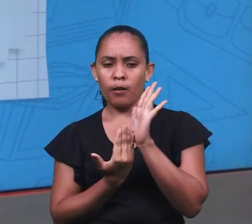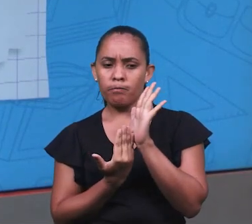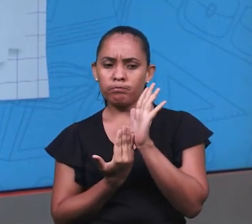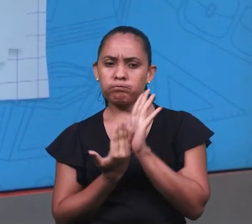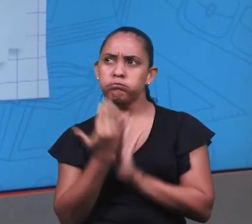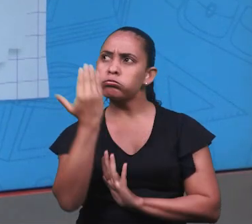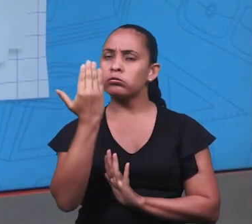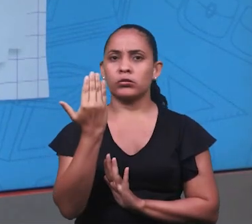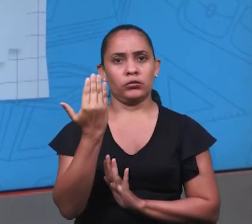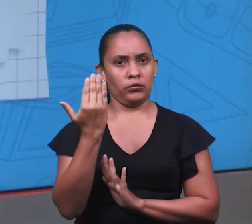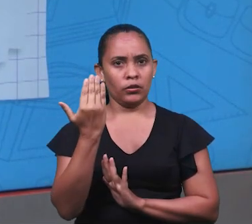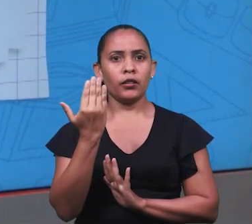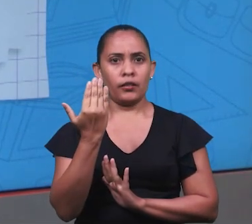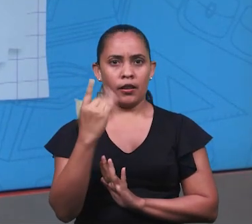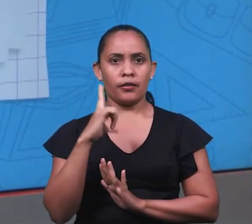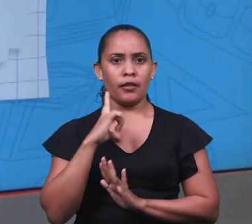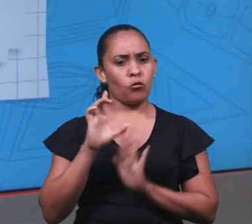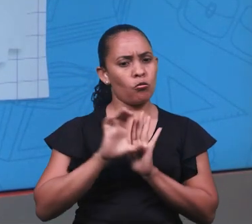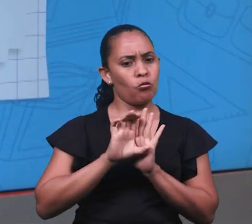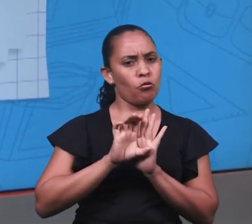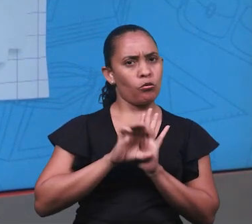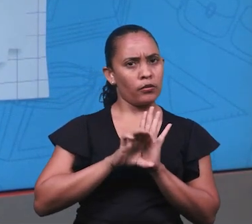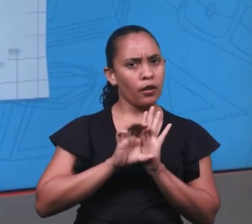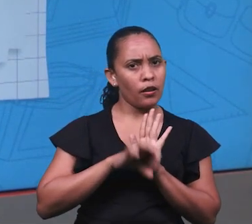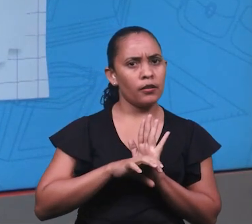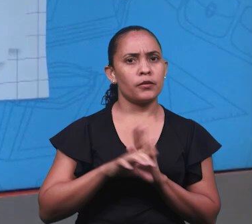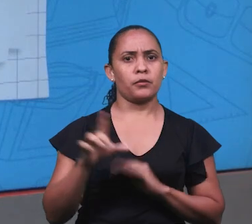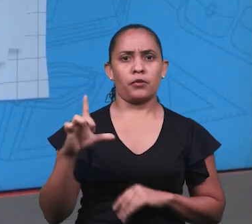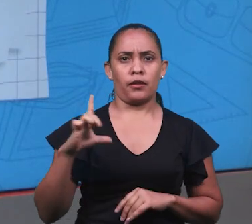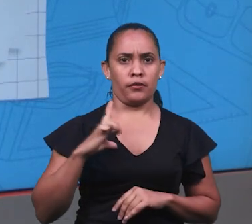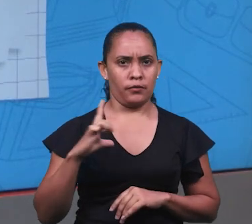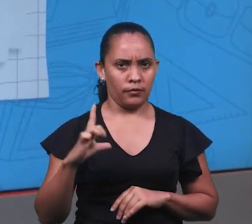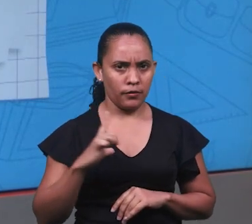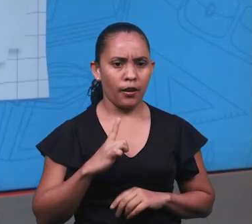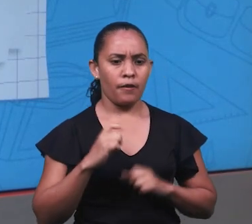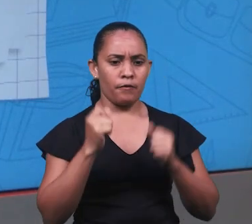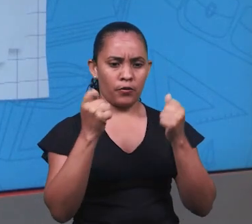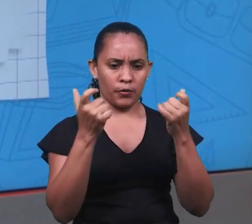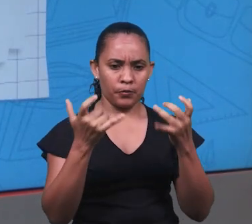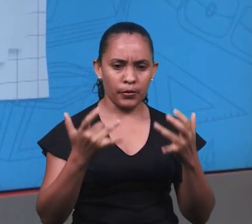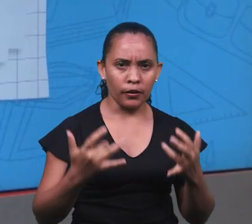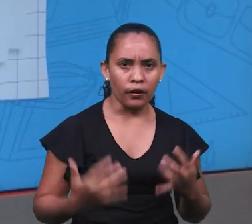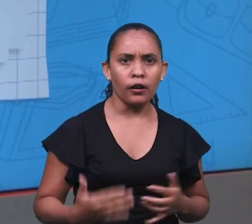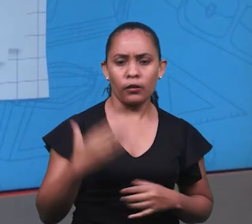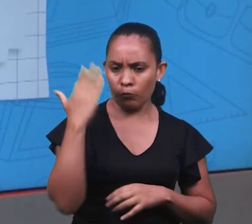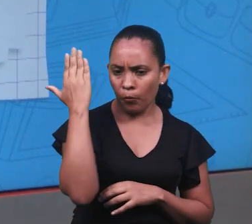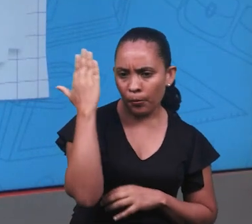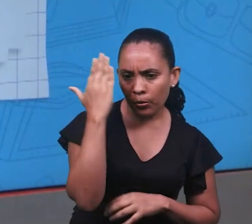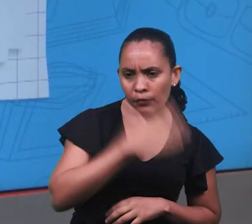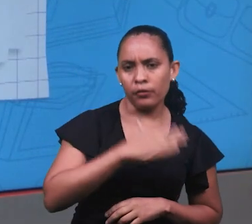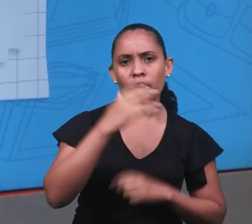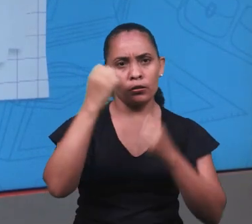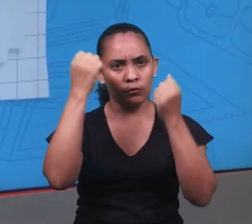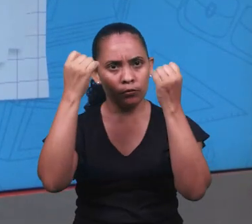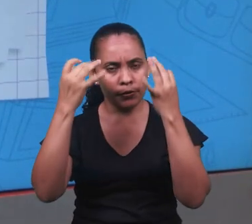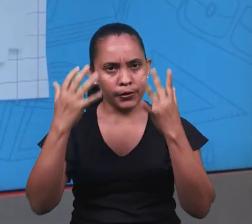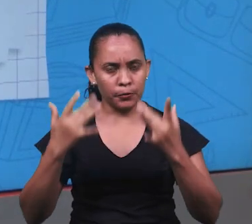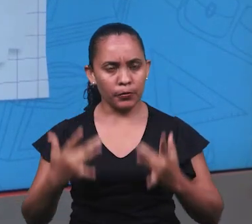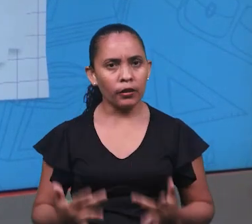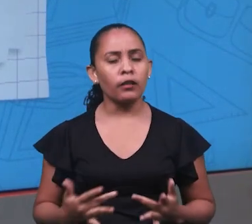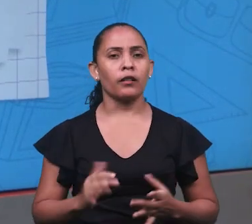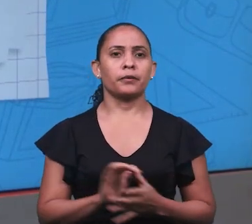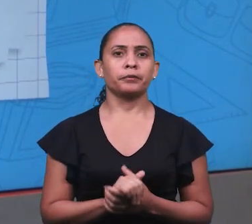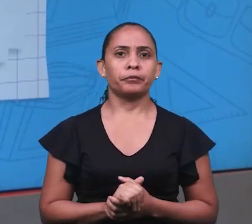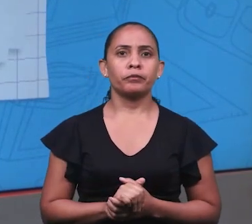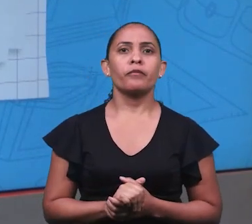né? Em conteúdo, eu vou afirmando, eu vou explicando, eu vou comprovando, então eu afirmo, explico, eu